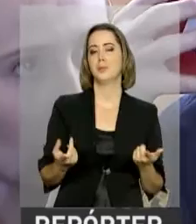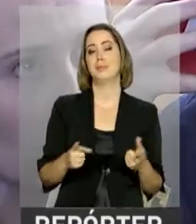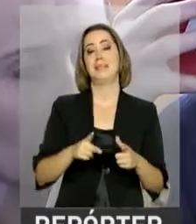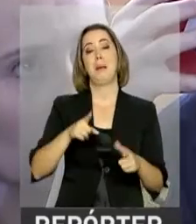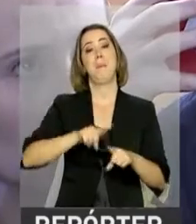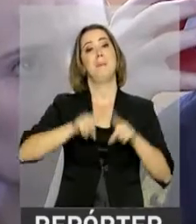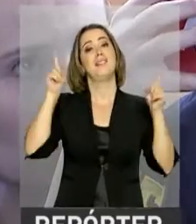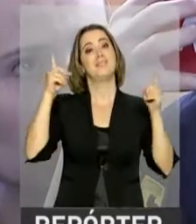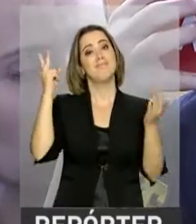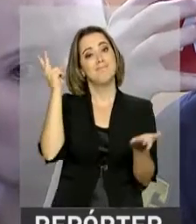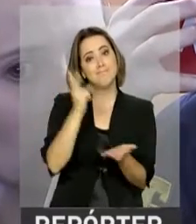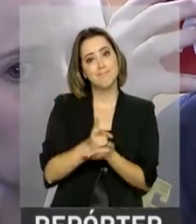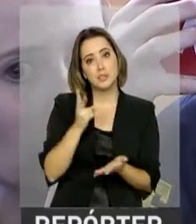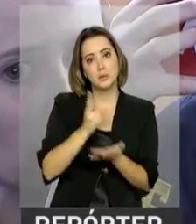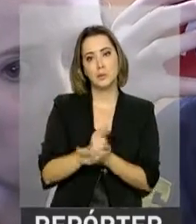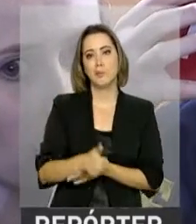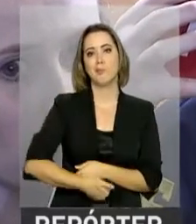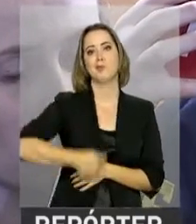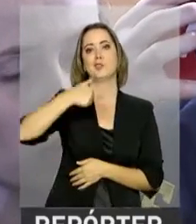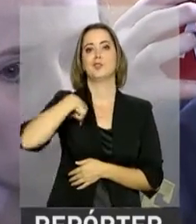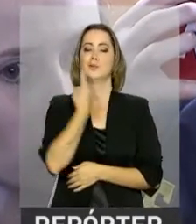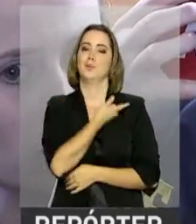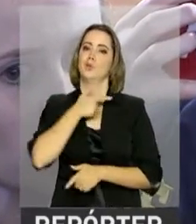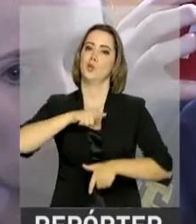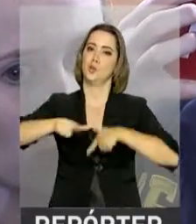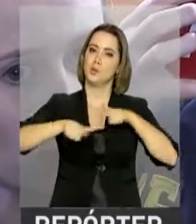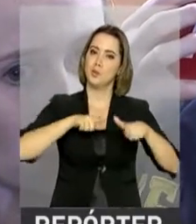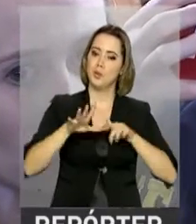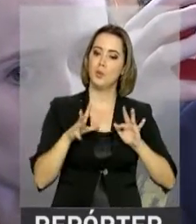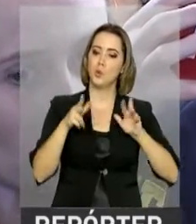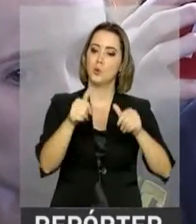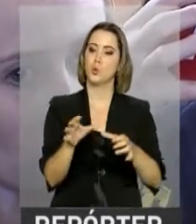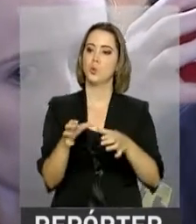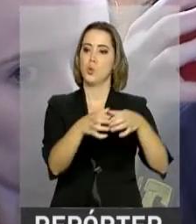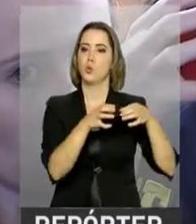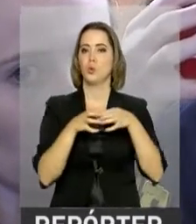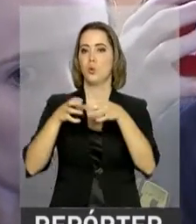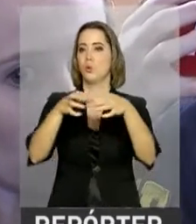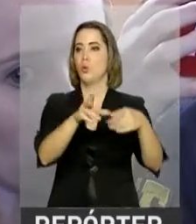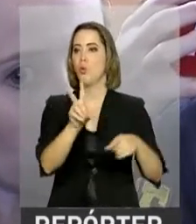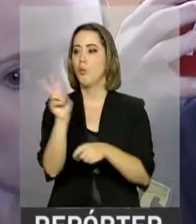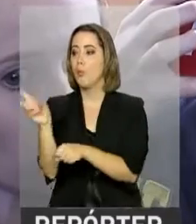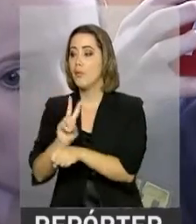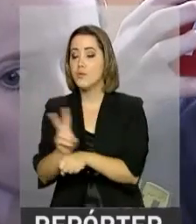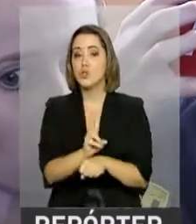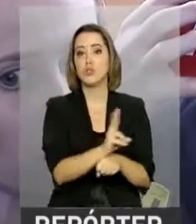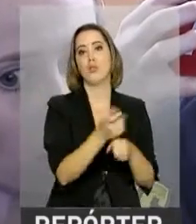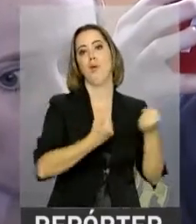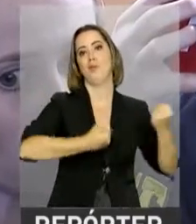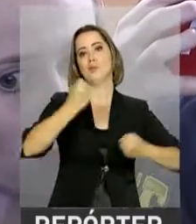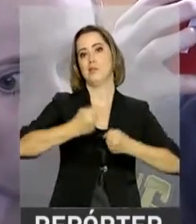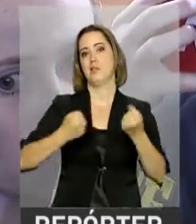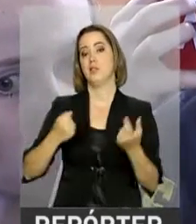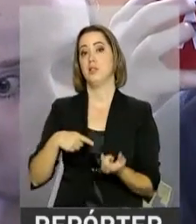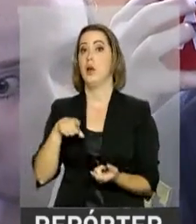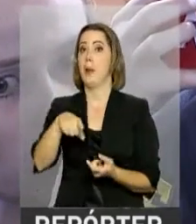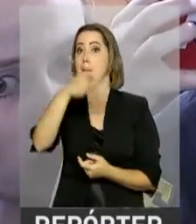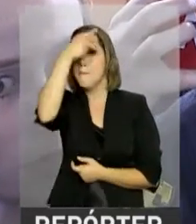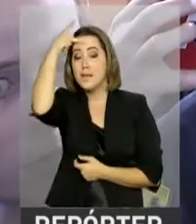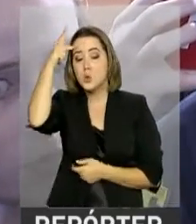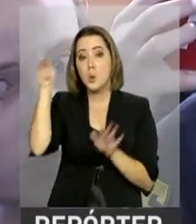assim por melhor que seja o nosso trabalho de todos os demais órgãos que compõem o sistema nacional de trânsito o condutor